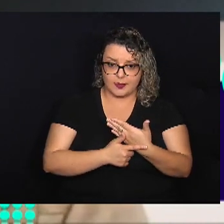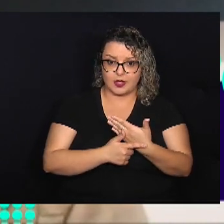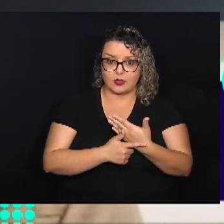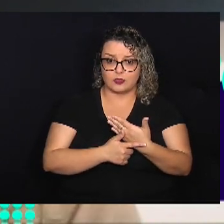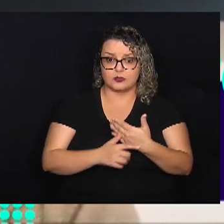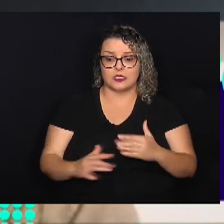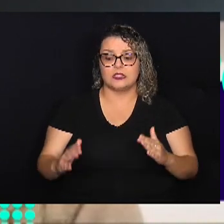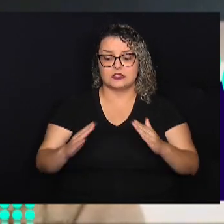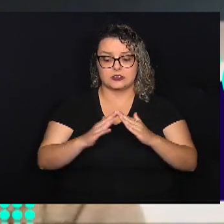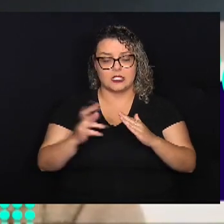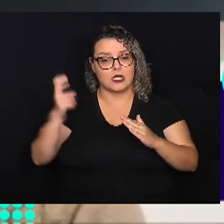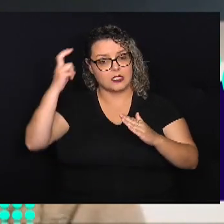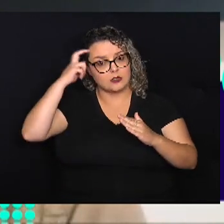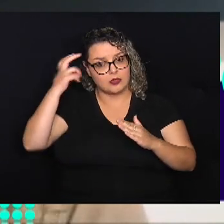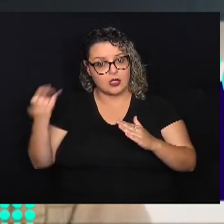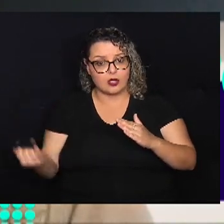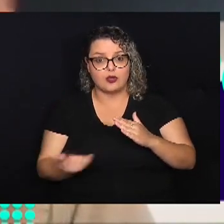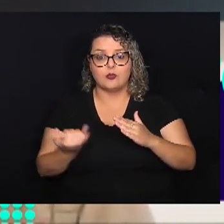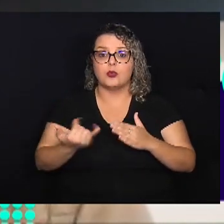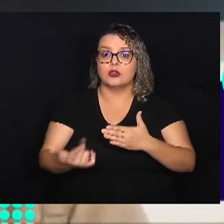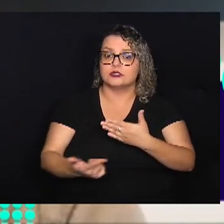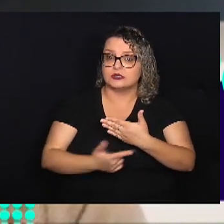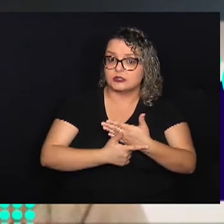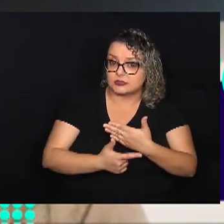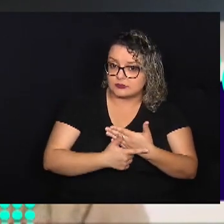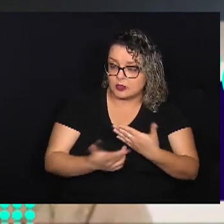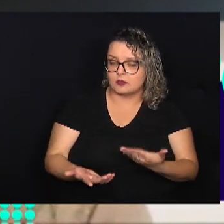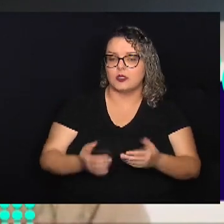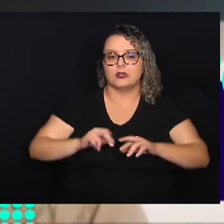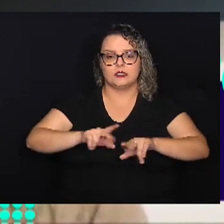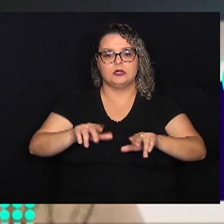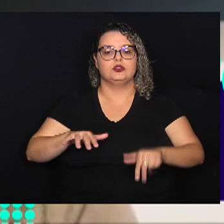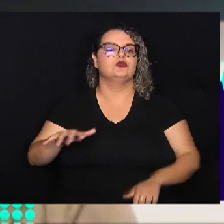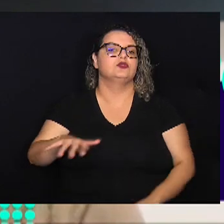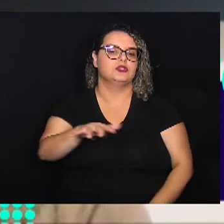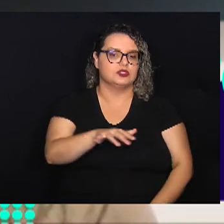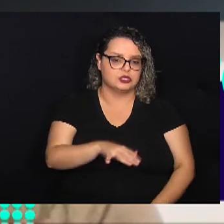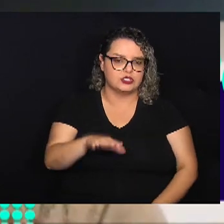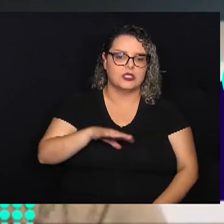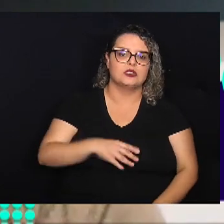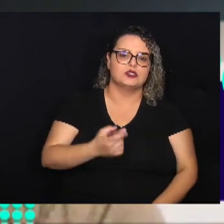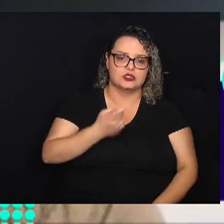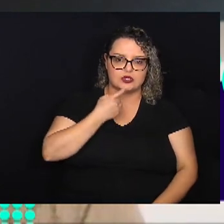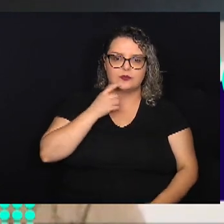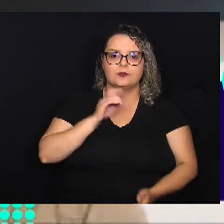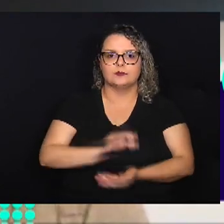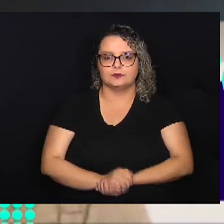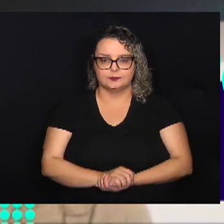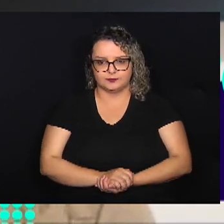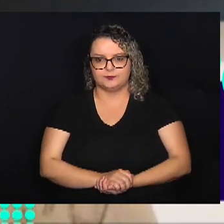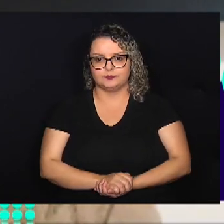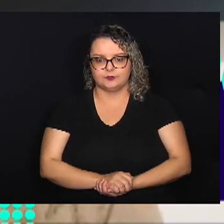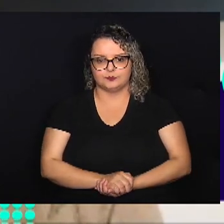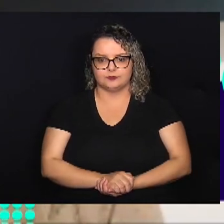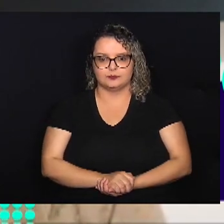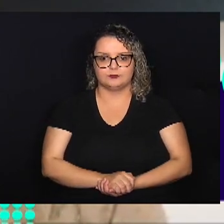de cultura, desses pontos de cultura, nas diferentes regiões da cidade de Campinas. Então, semana que vem,